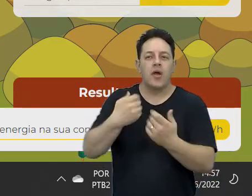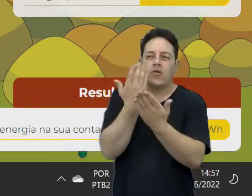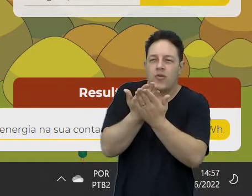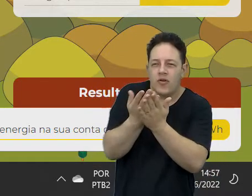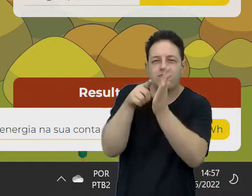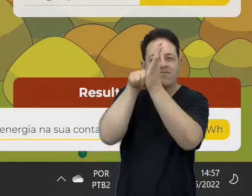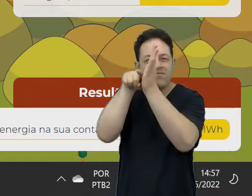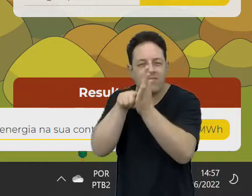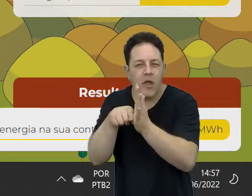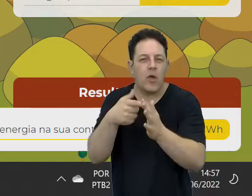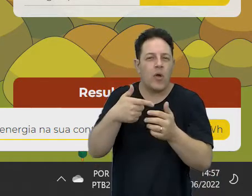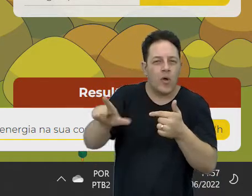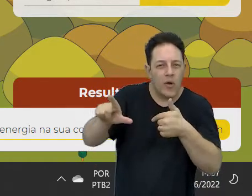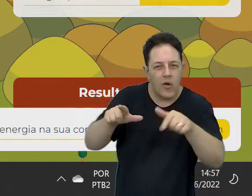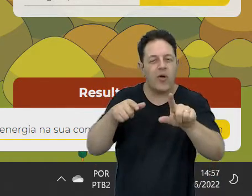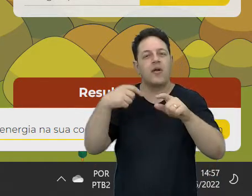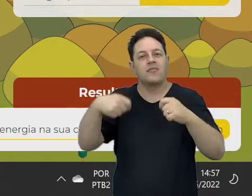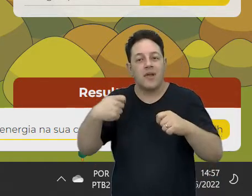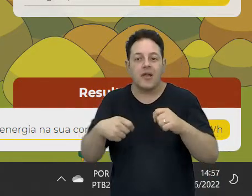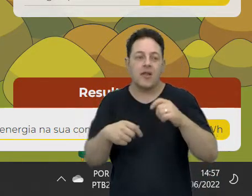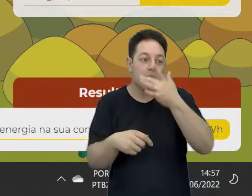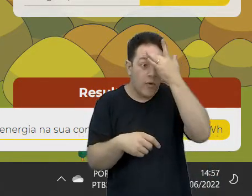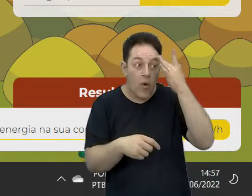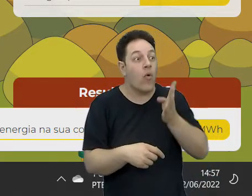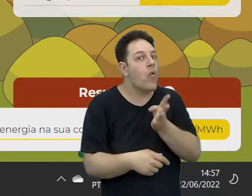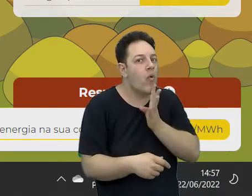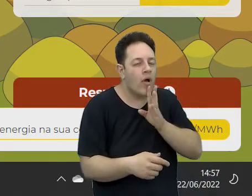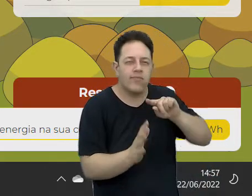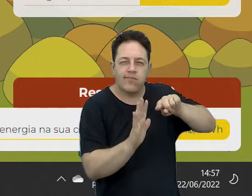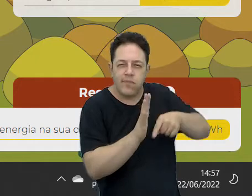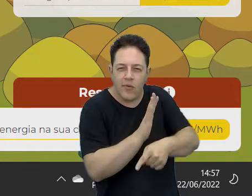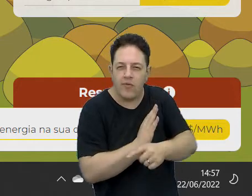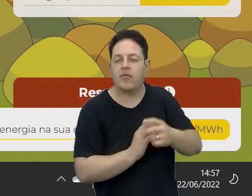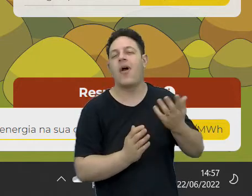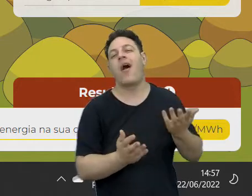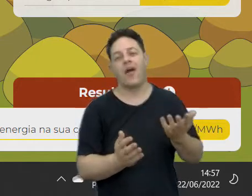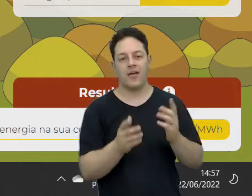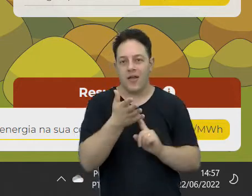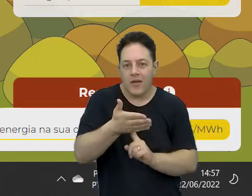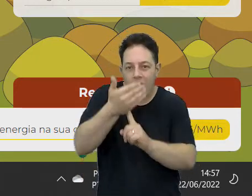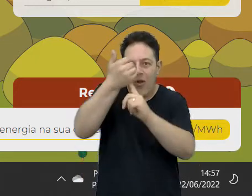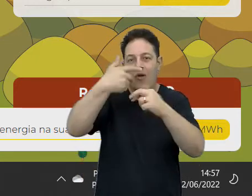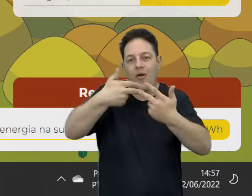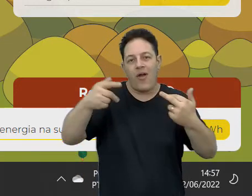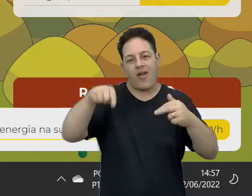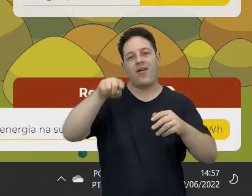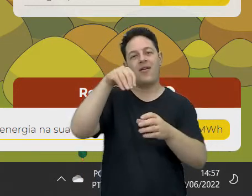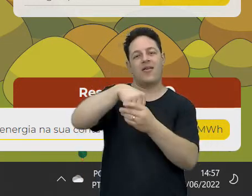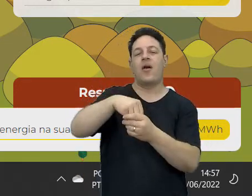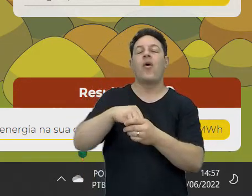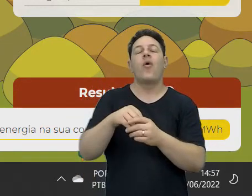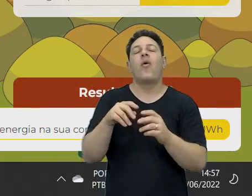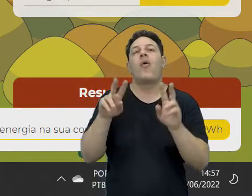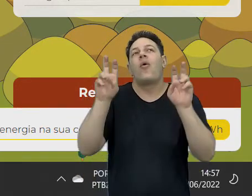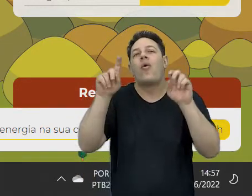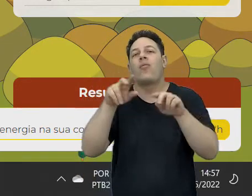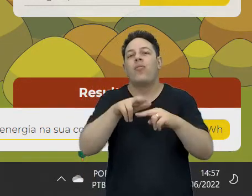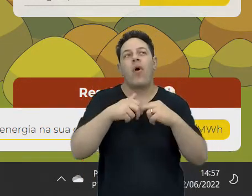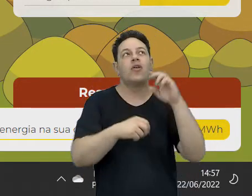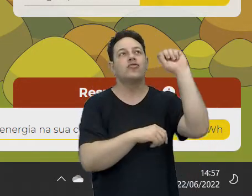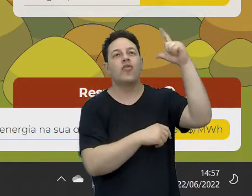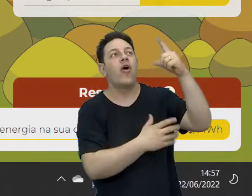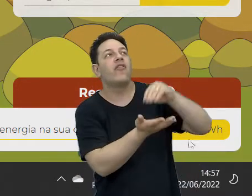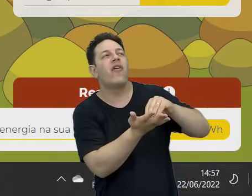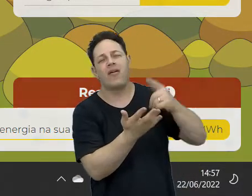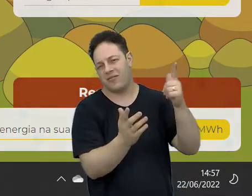estudos, gente mais especializada. Então, tem mais a ver com tecnologia até do que com a parte do ambiente. A tecnologia é mais cara,